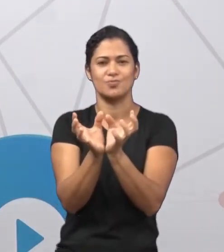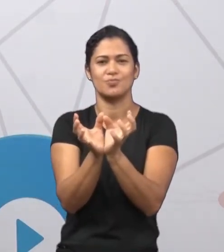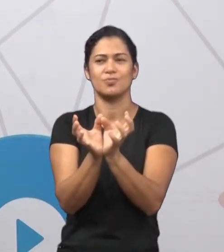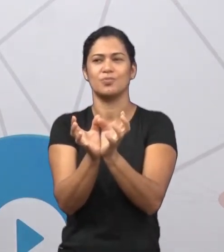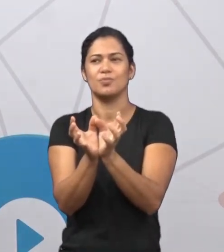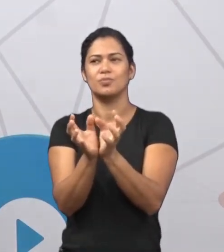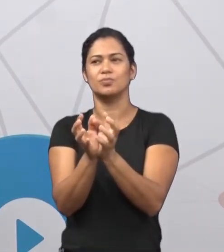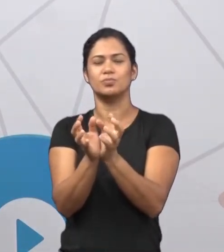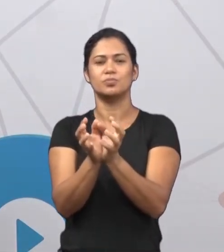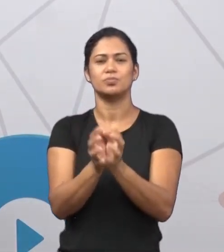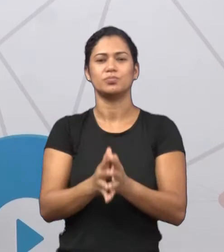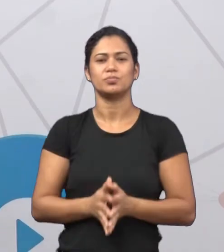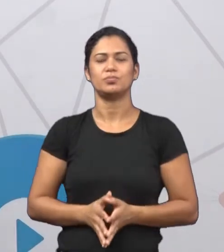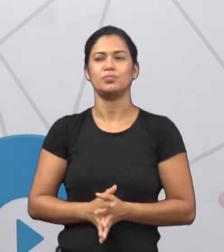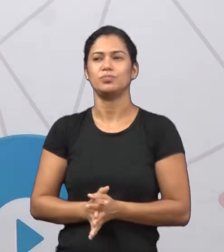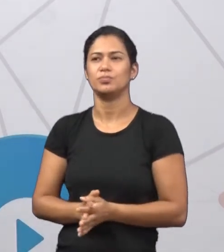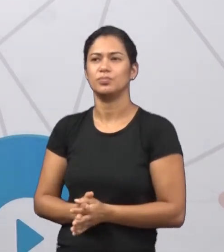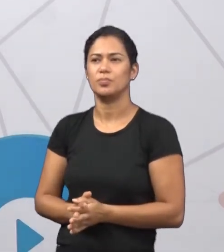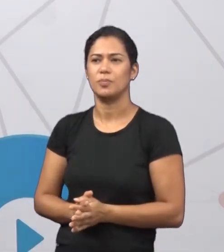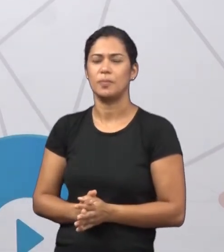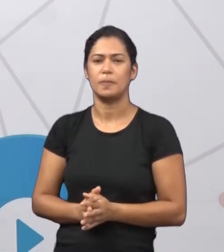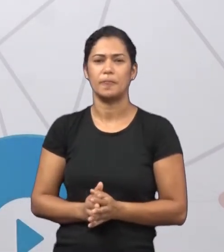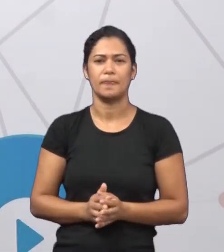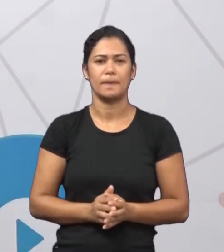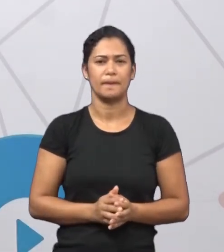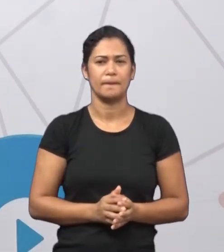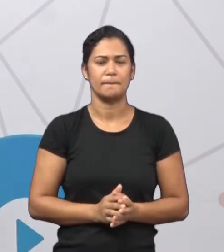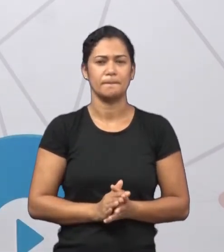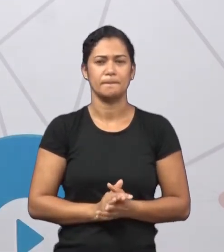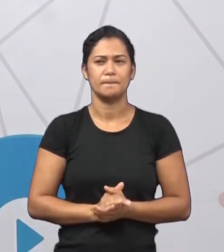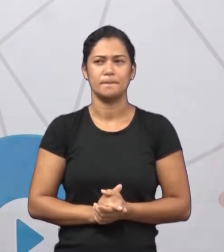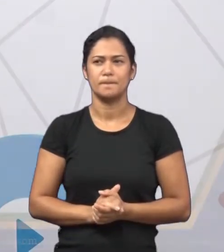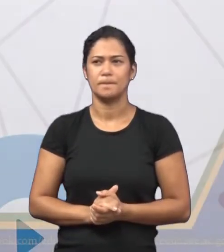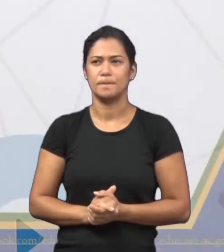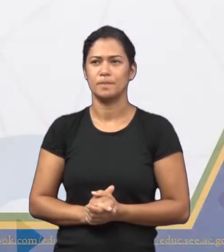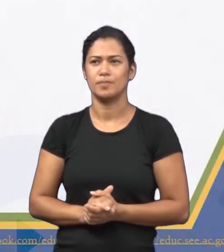bairro formam uma comunidade. Ok, crianças?